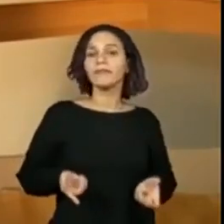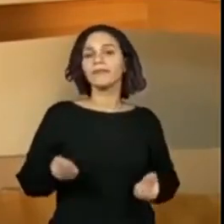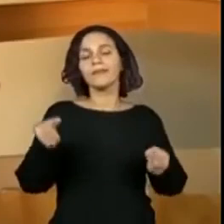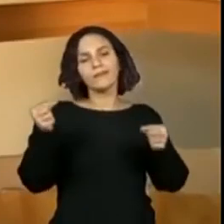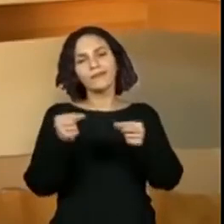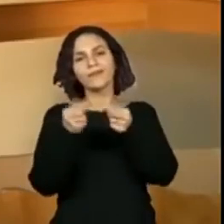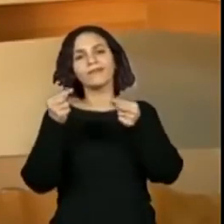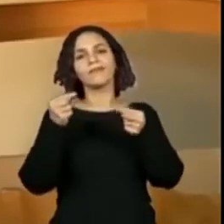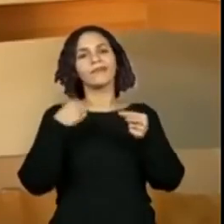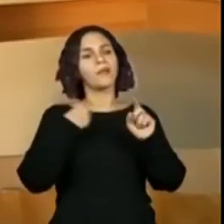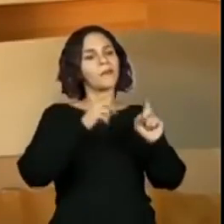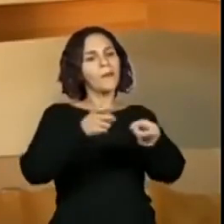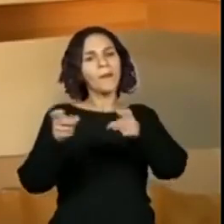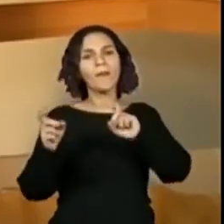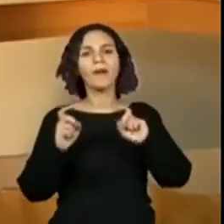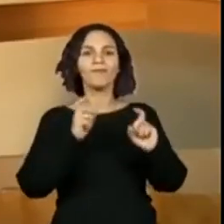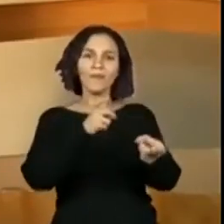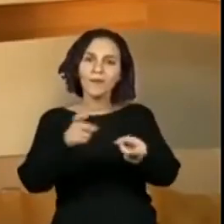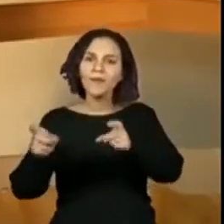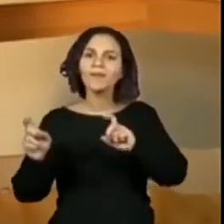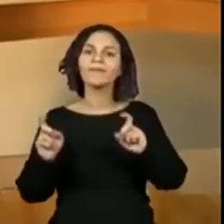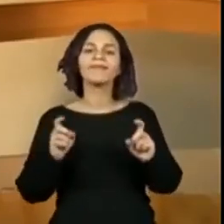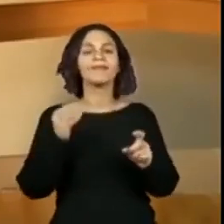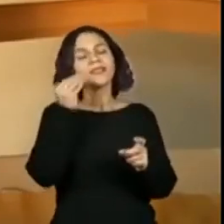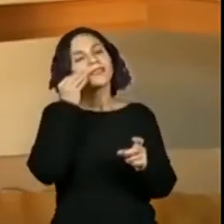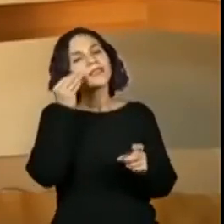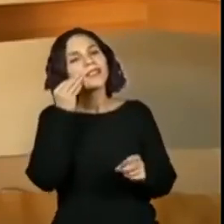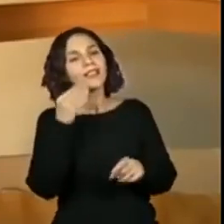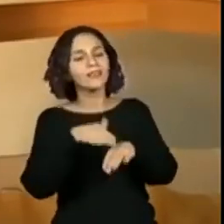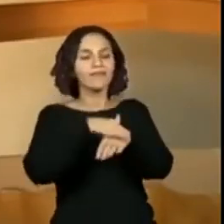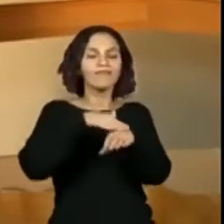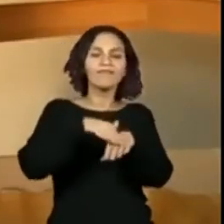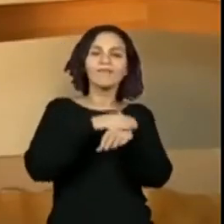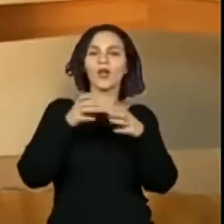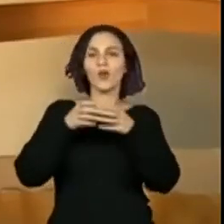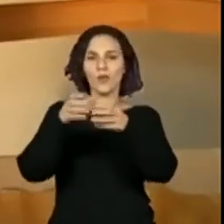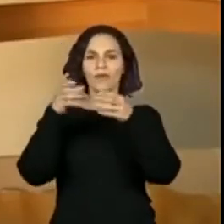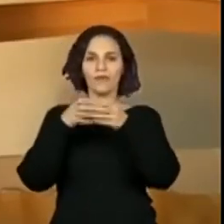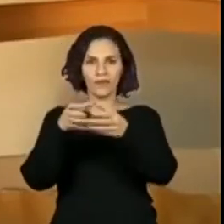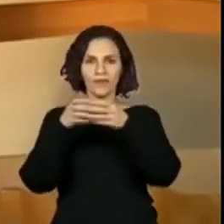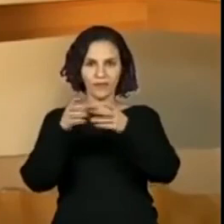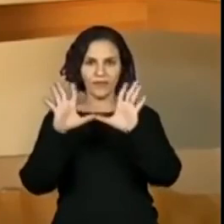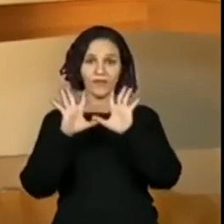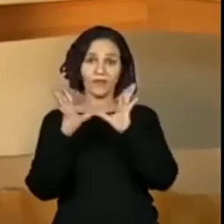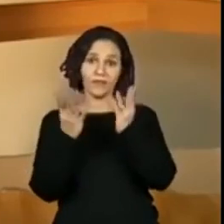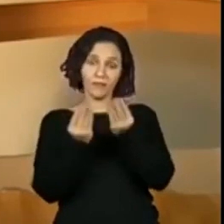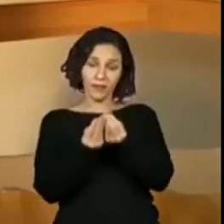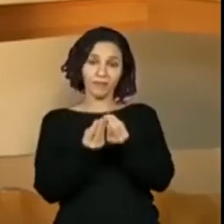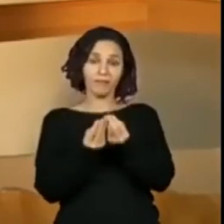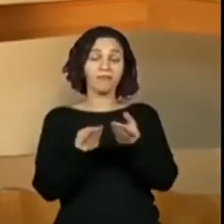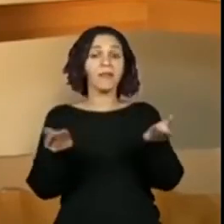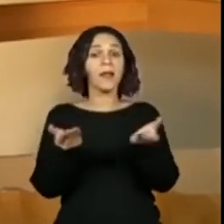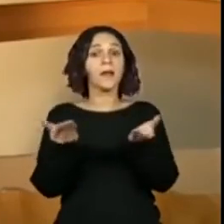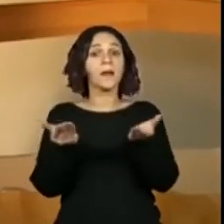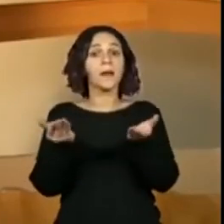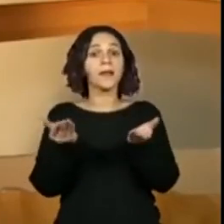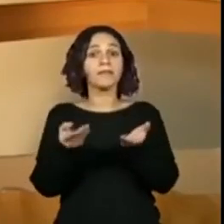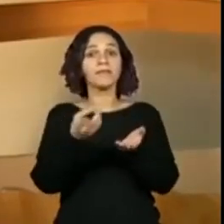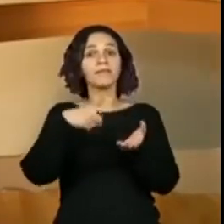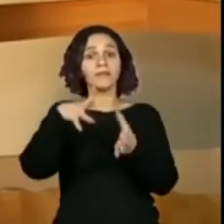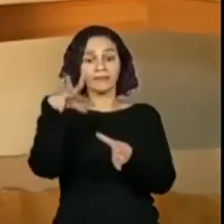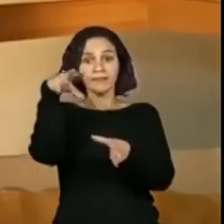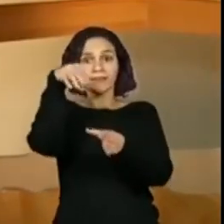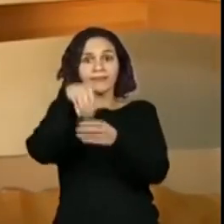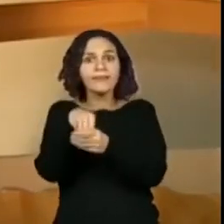essas conversas, né? Para esse contar, para esse convívio familiar, que agora é onde mais estamos